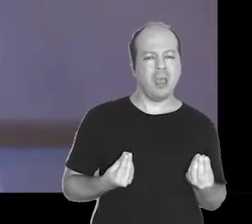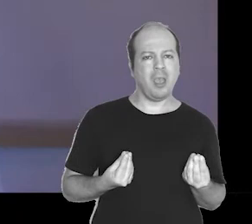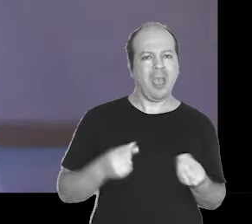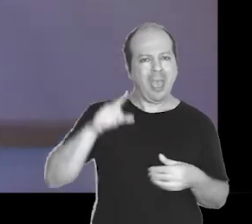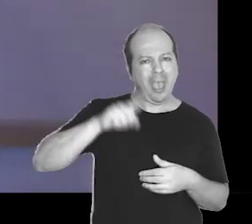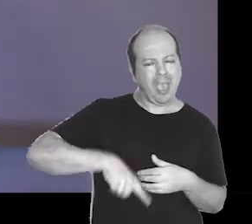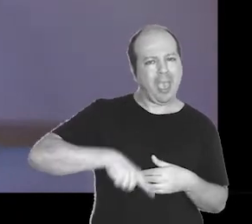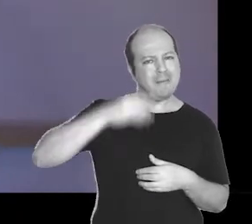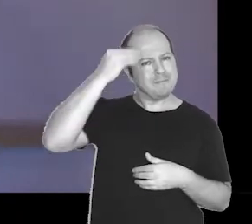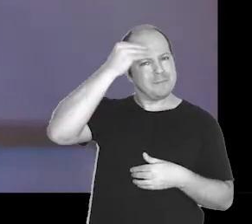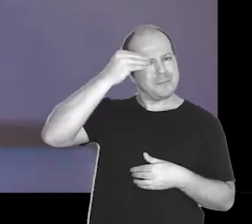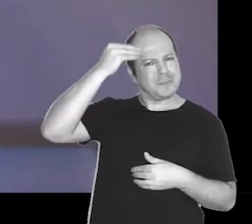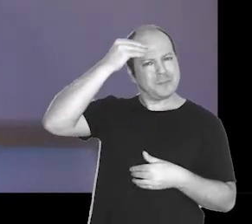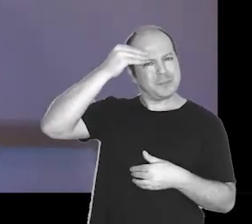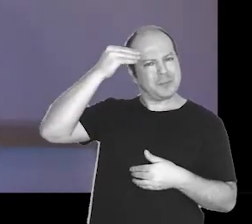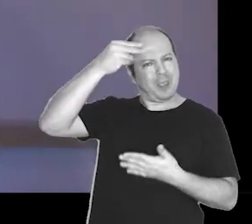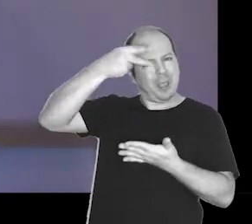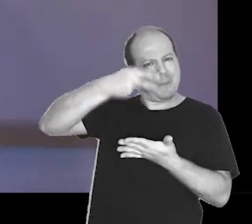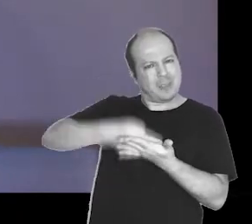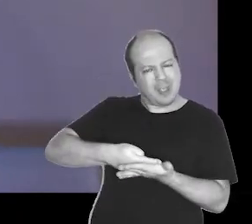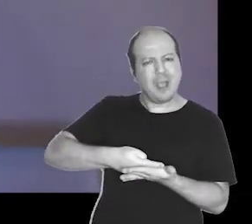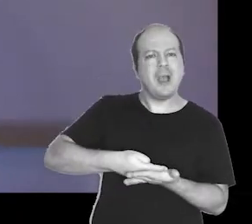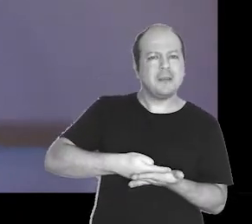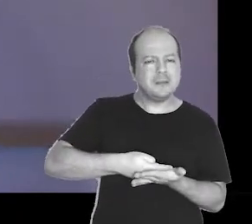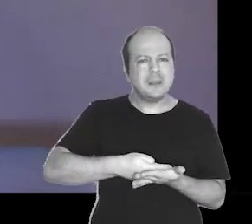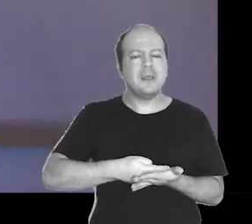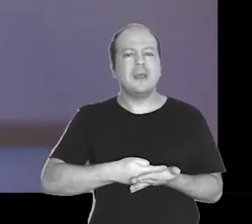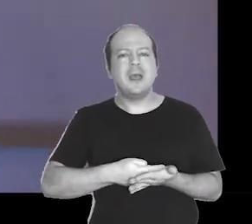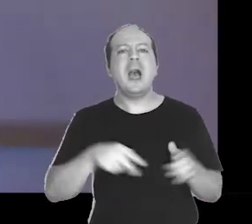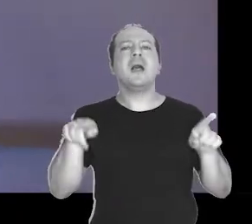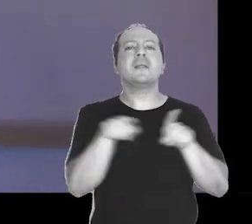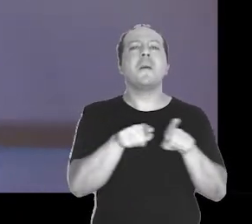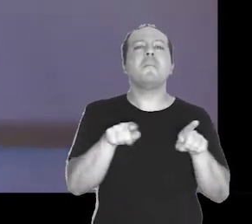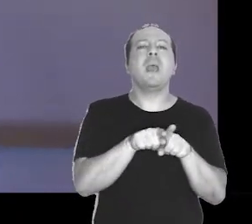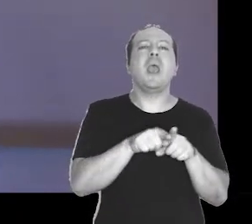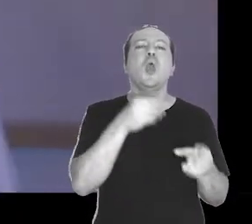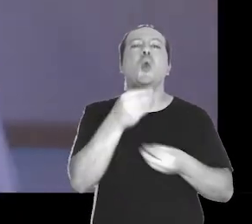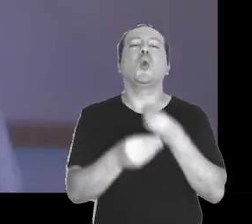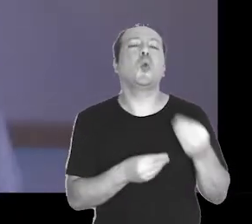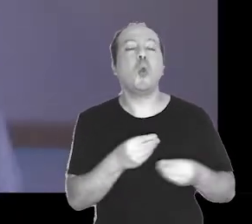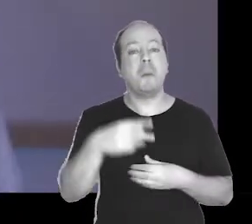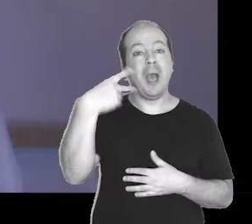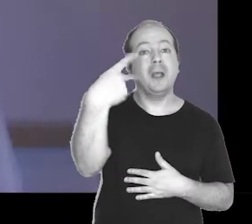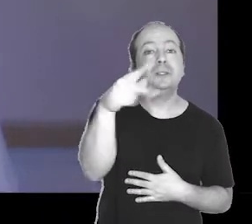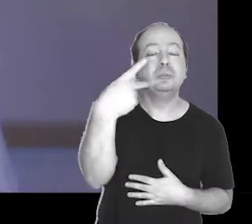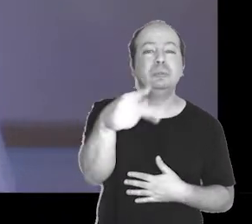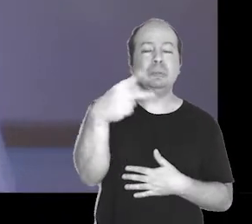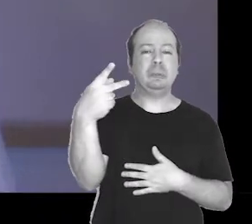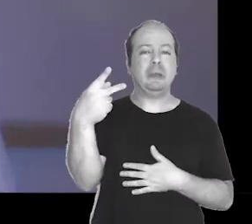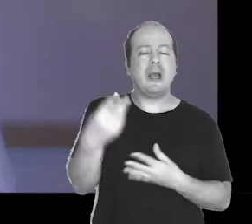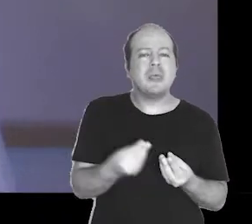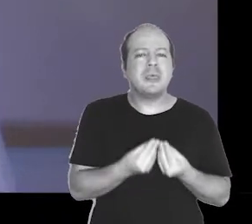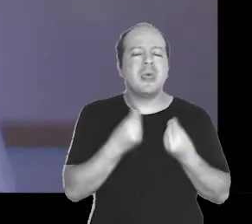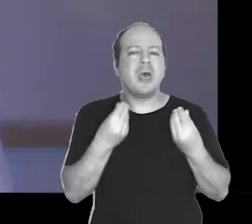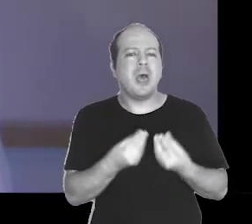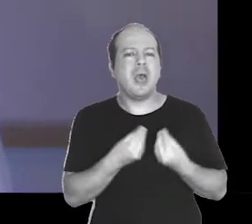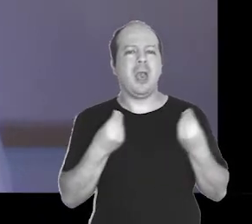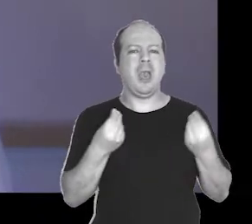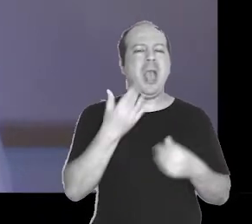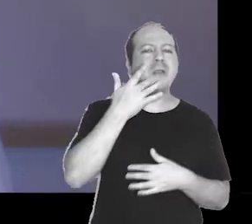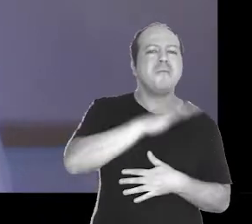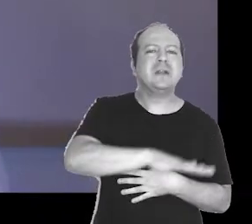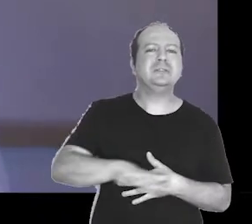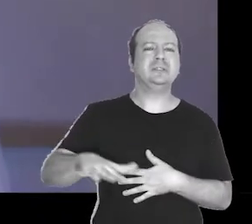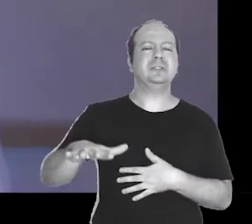da psicanálise. Assim, estaria mais precisamente na sua sexualidade